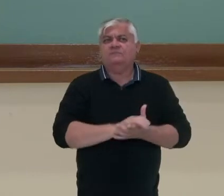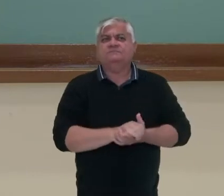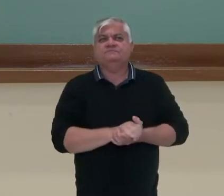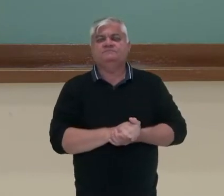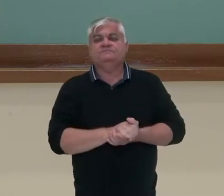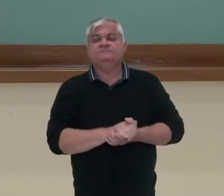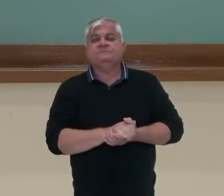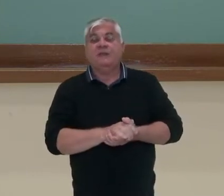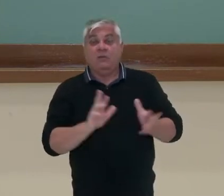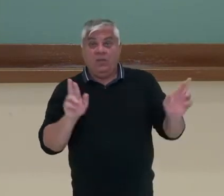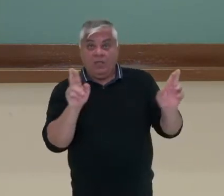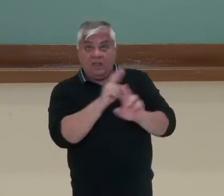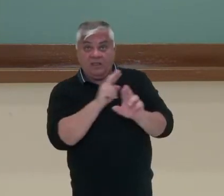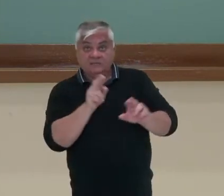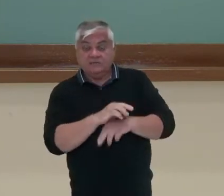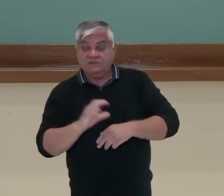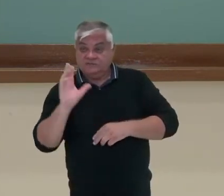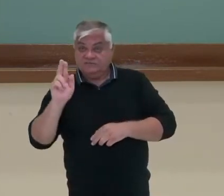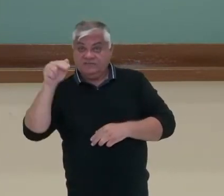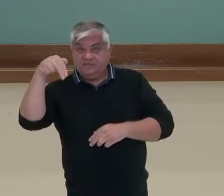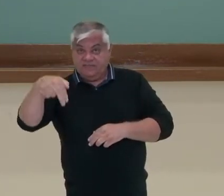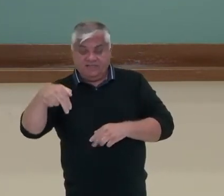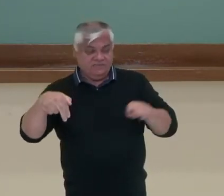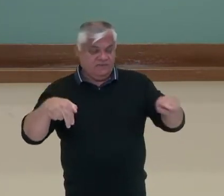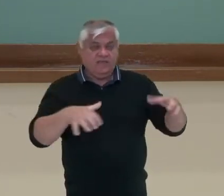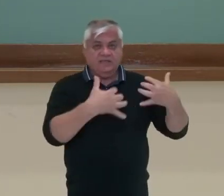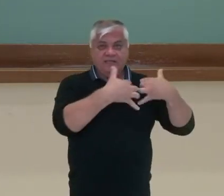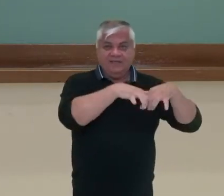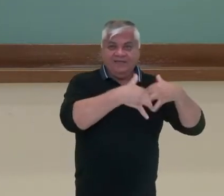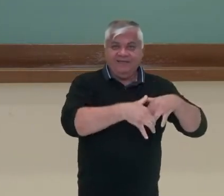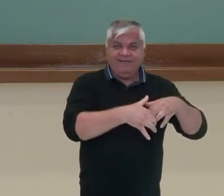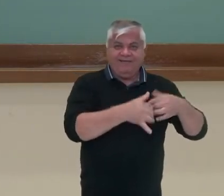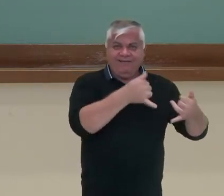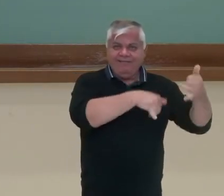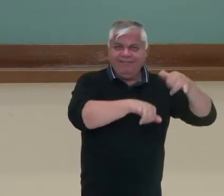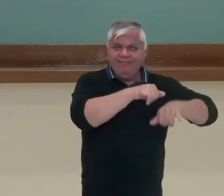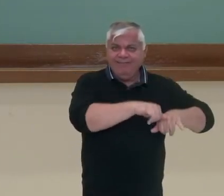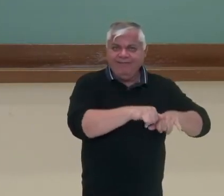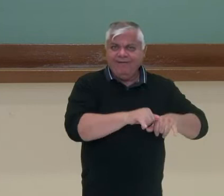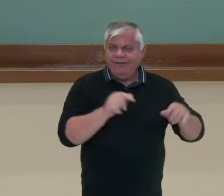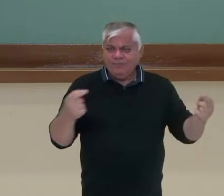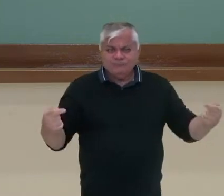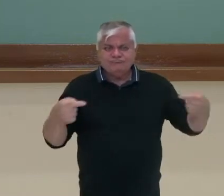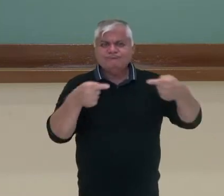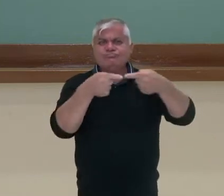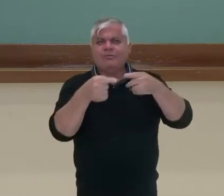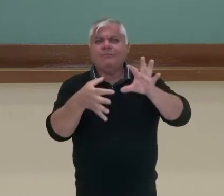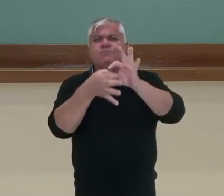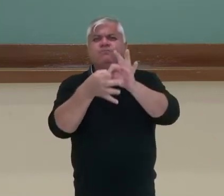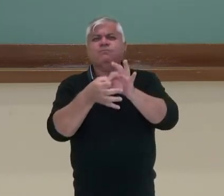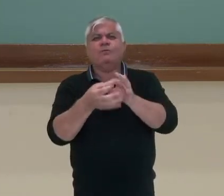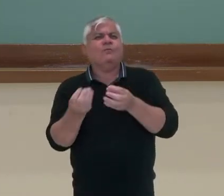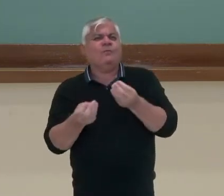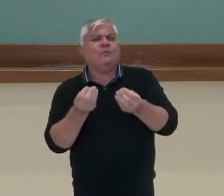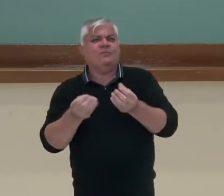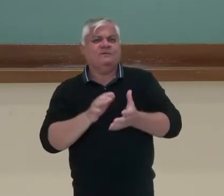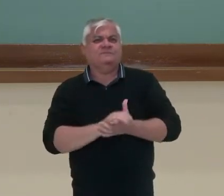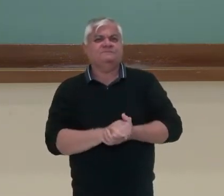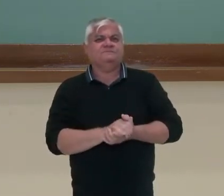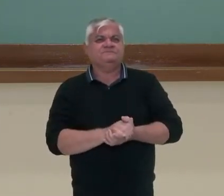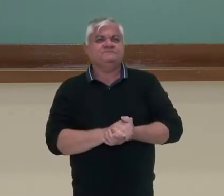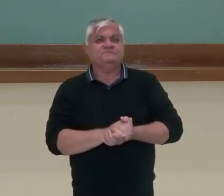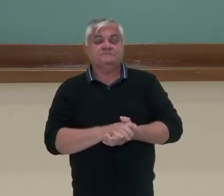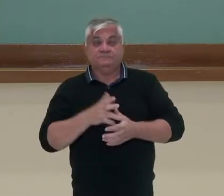Qual é a relação entre cinética, química e termodinâmica? Onde que esses dois conhecimentos se cruzam, né? Onde que eles vão se conectar? Então,